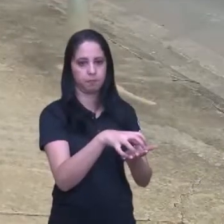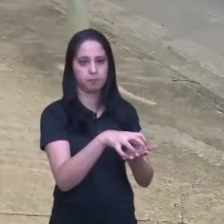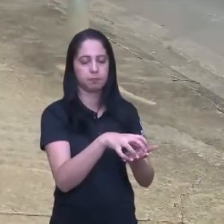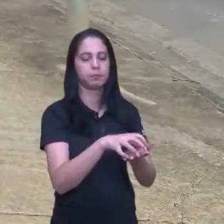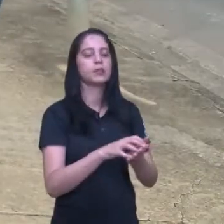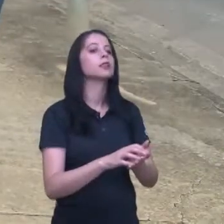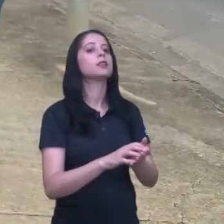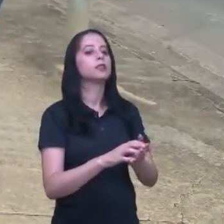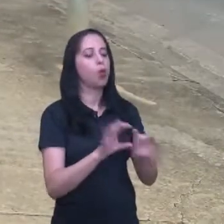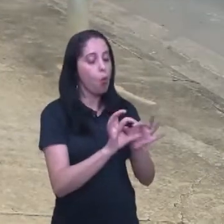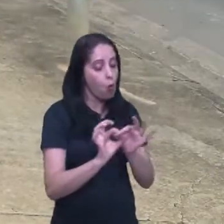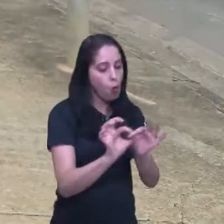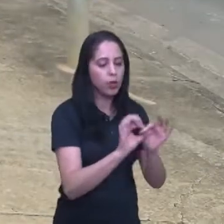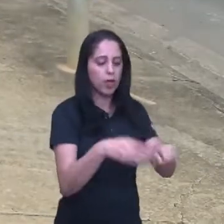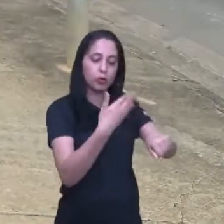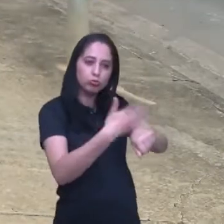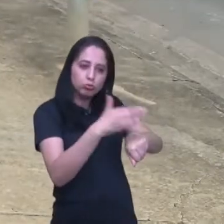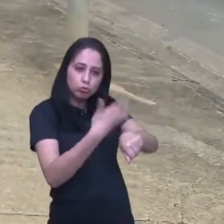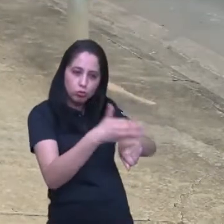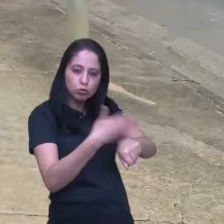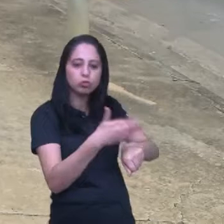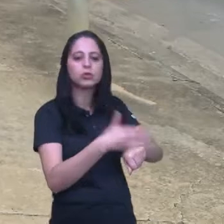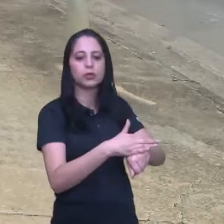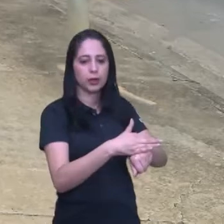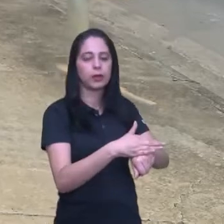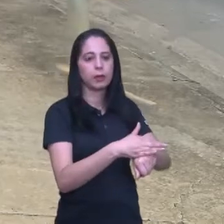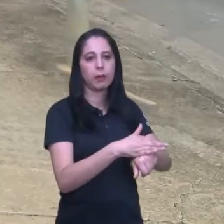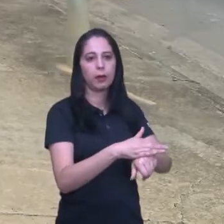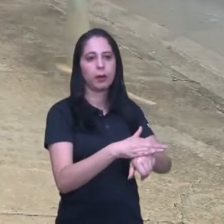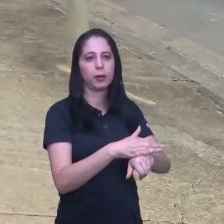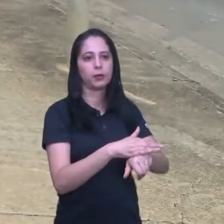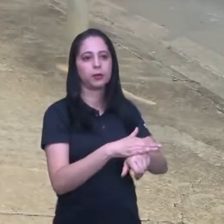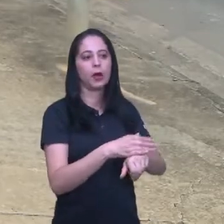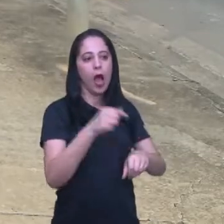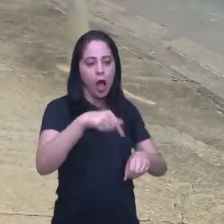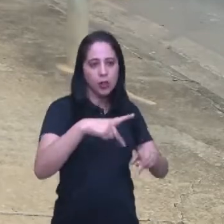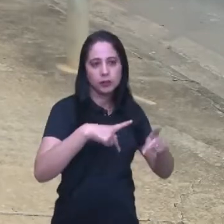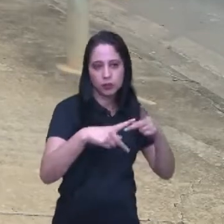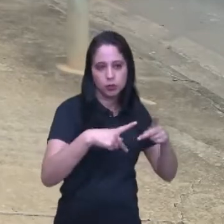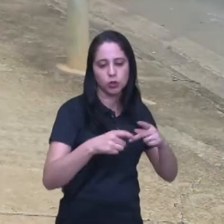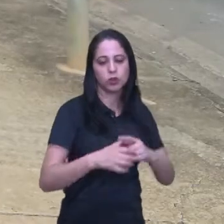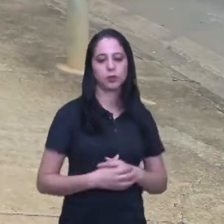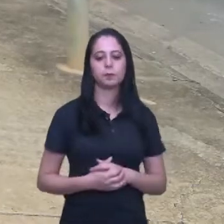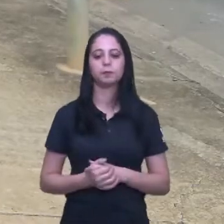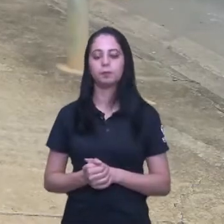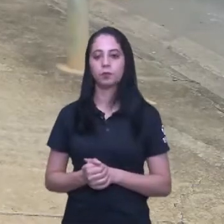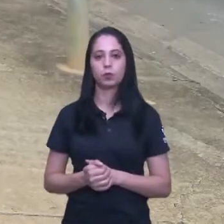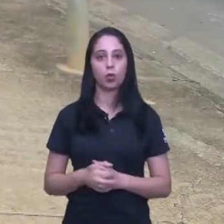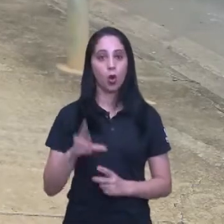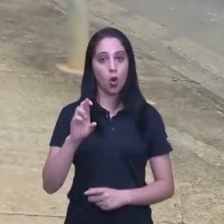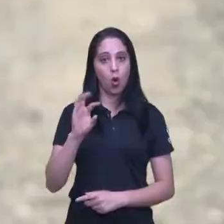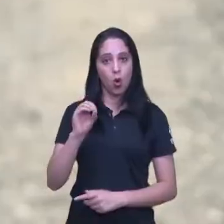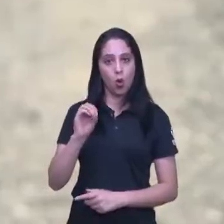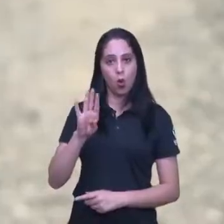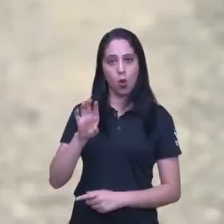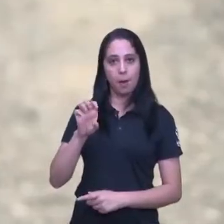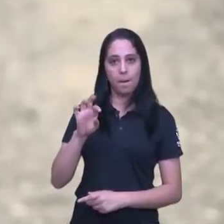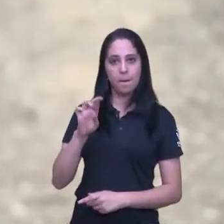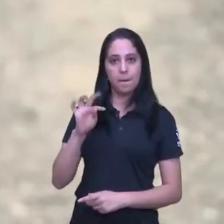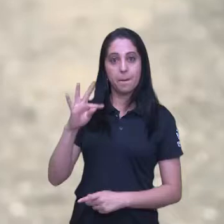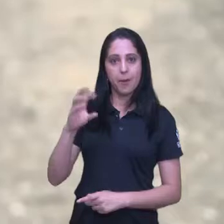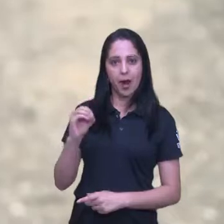são afetados Principalmente nos atendimento de emergência no plano real é de todo o todo município em qualquer tipo de ocorrência